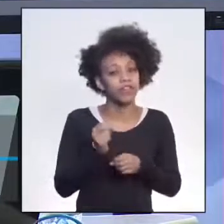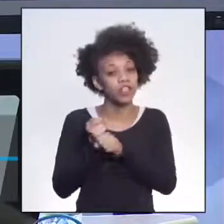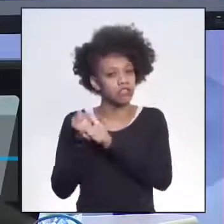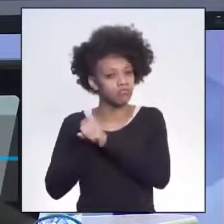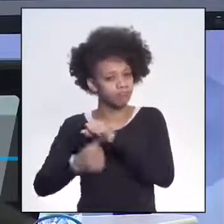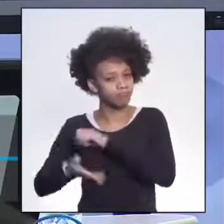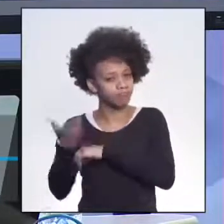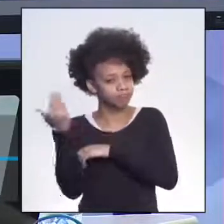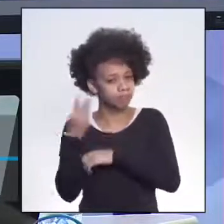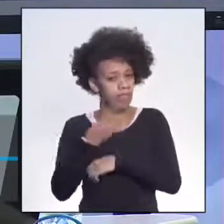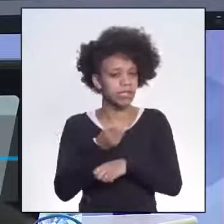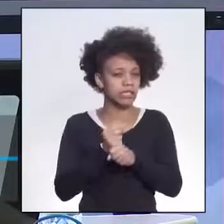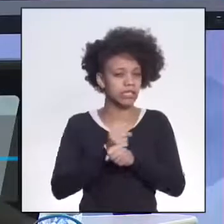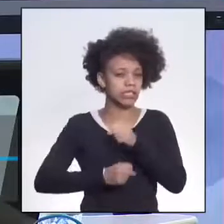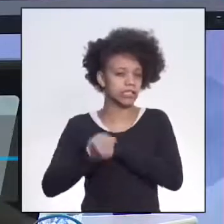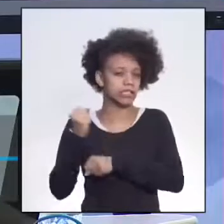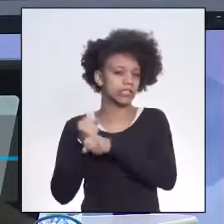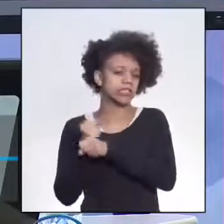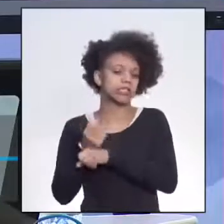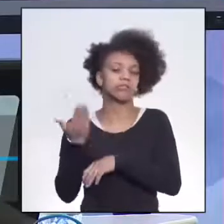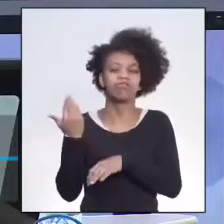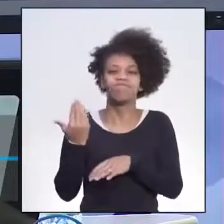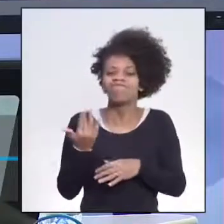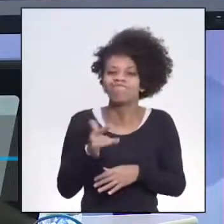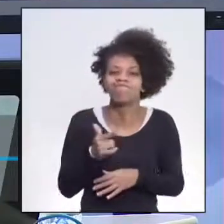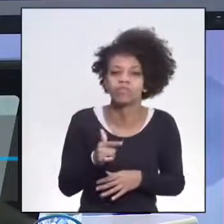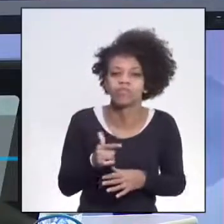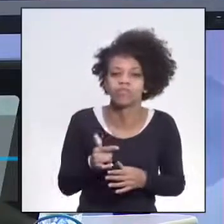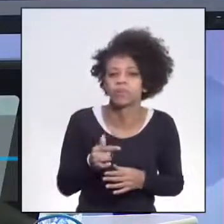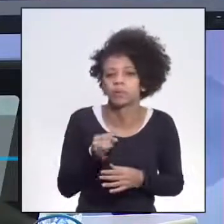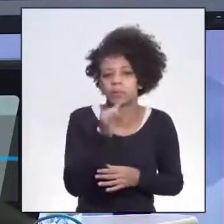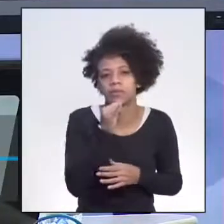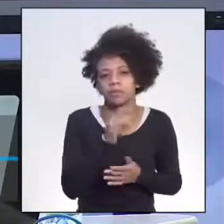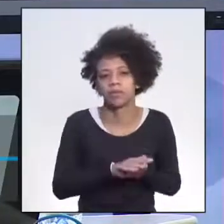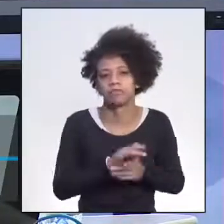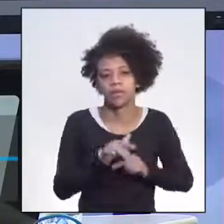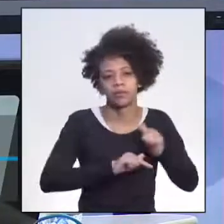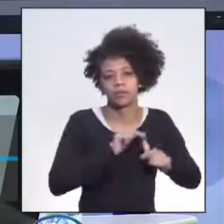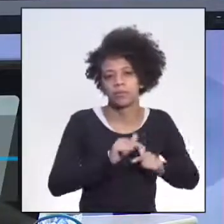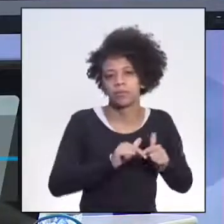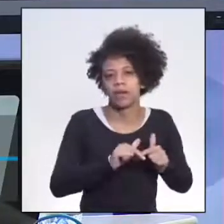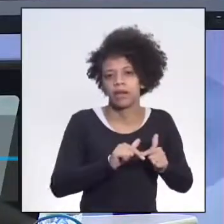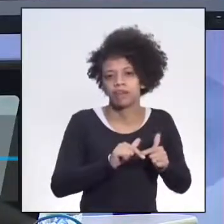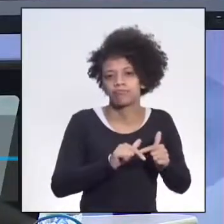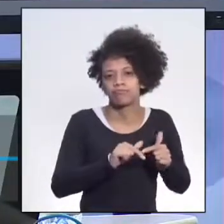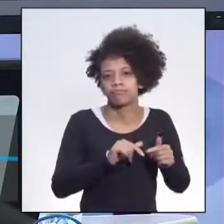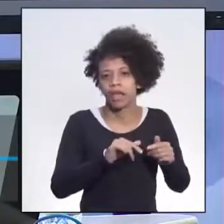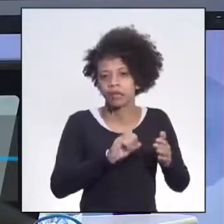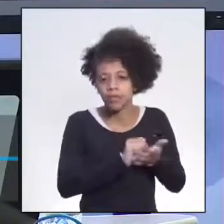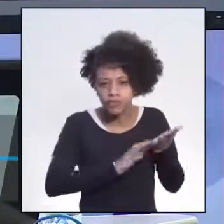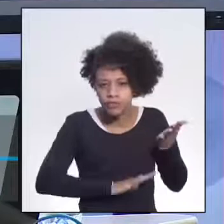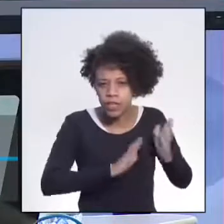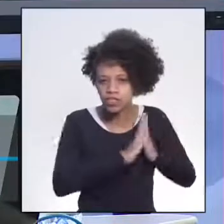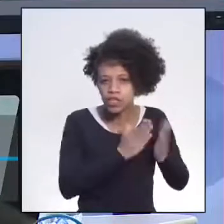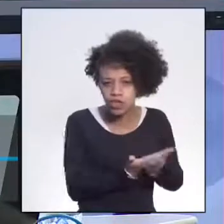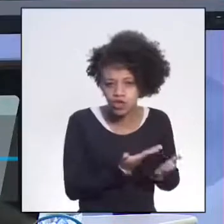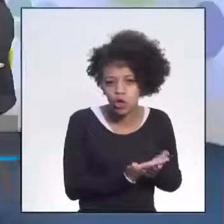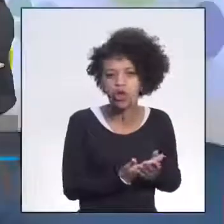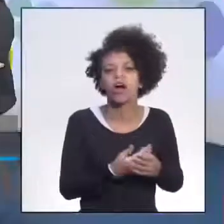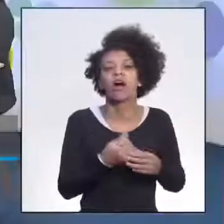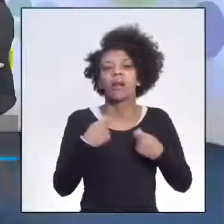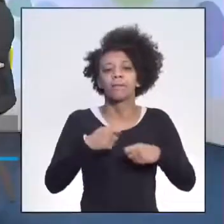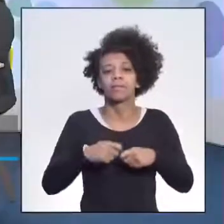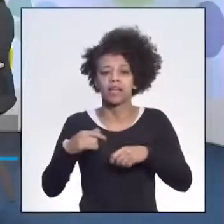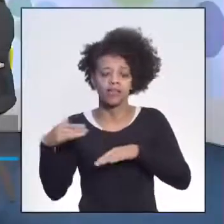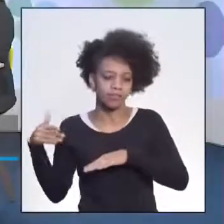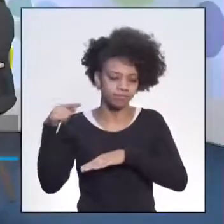atrás, há 30 anos atrás, nós não tínhamos, né? Para fazer um trabalho de escola, tínhamos que ir à biblioteca, muitas vezes reservar um livro,